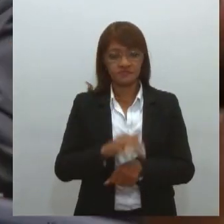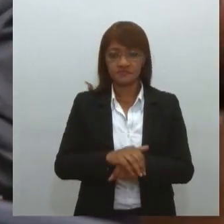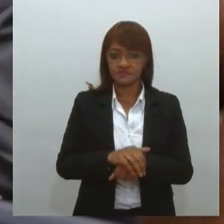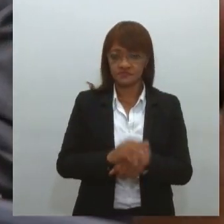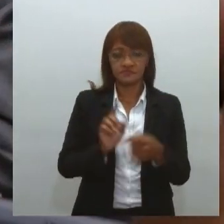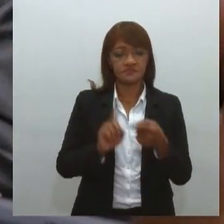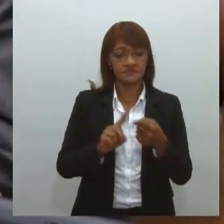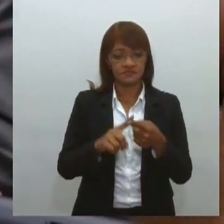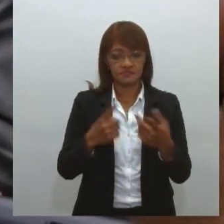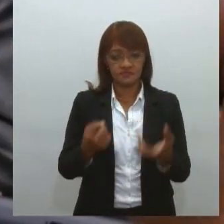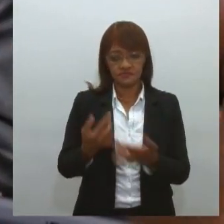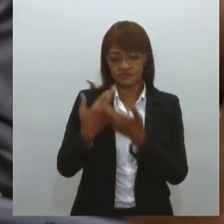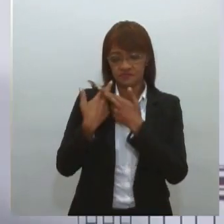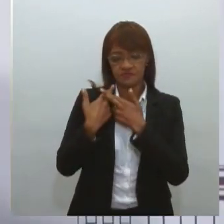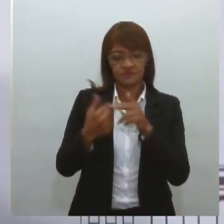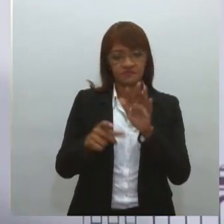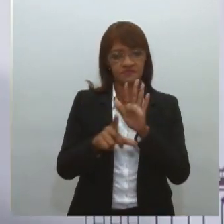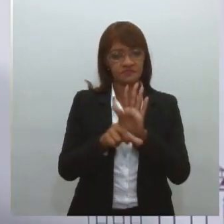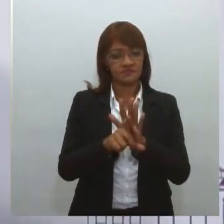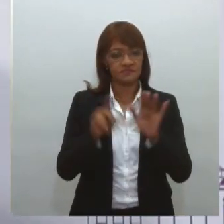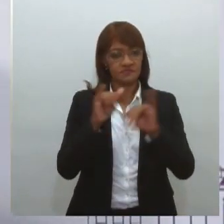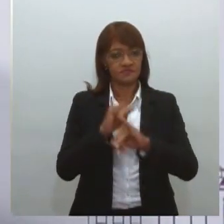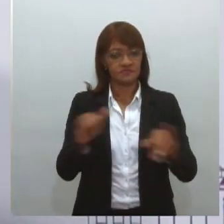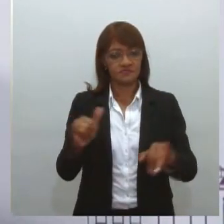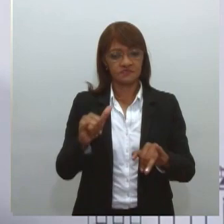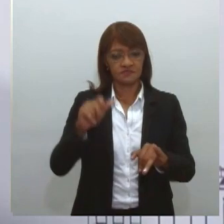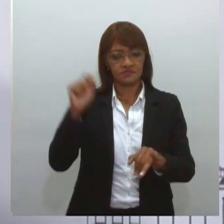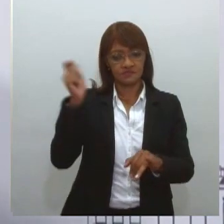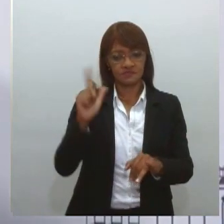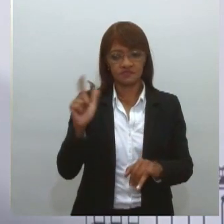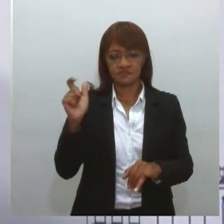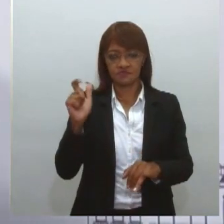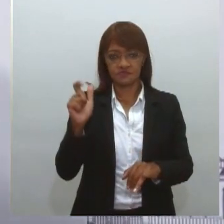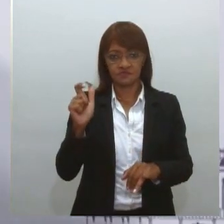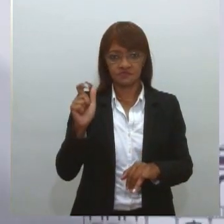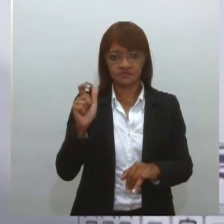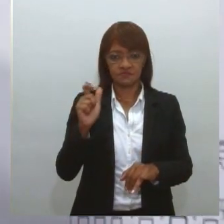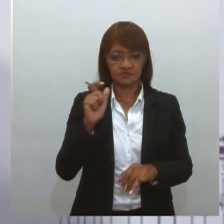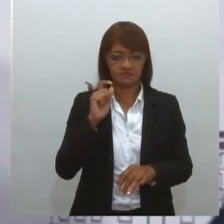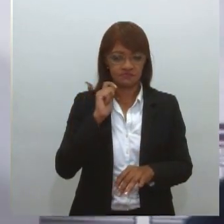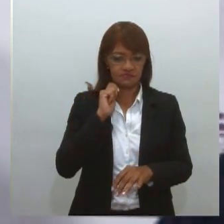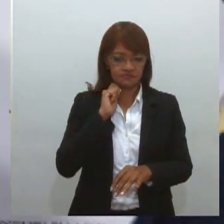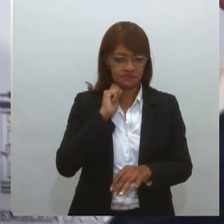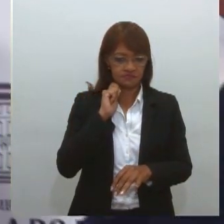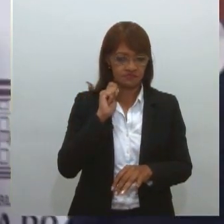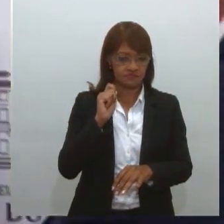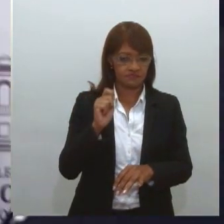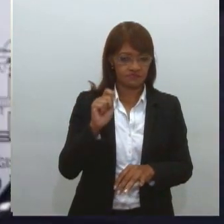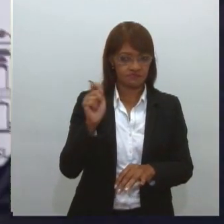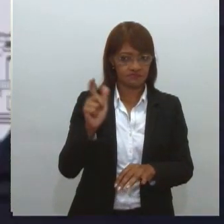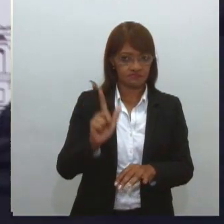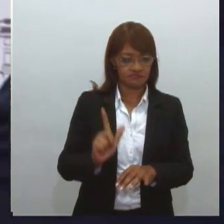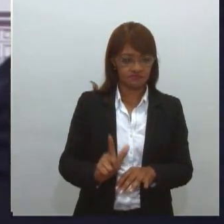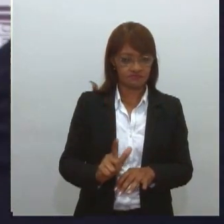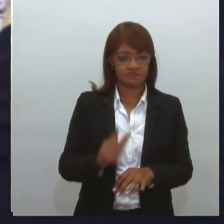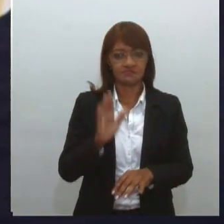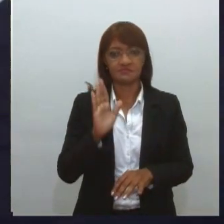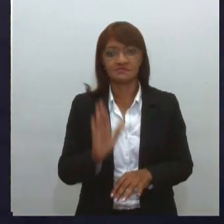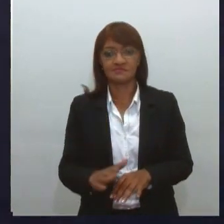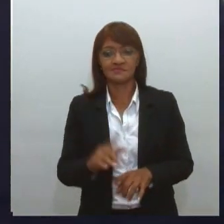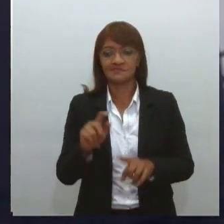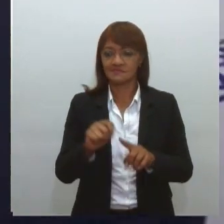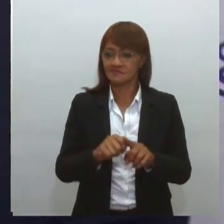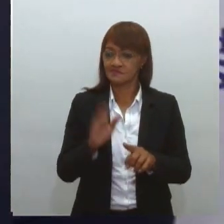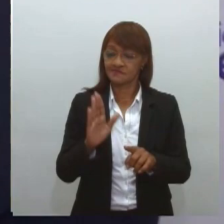da lei que institui a campanha Abril Azul. Foi um evento magnífico que faz parte do Abril Azul, que é um mês, é um projeto de lei de